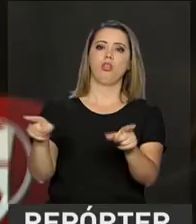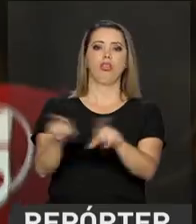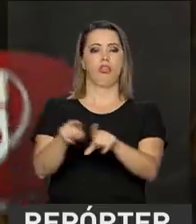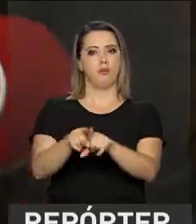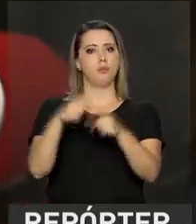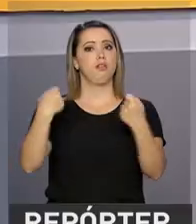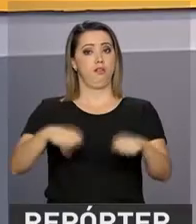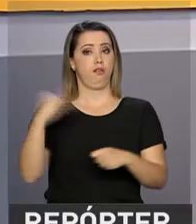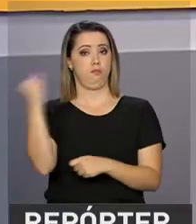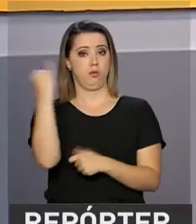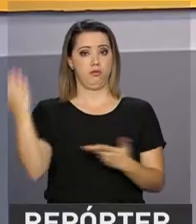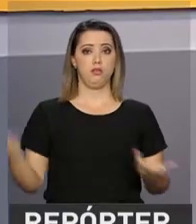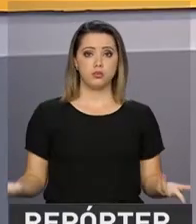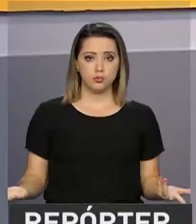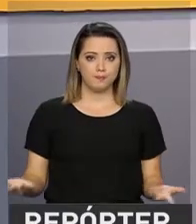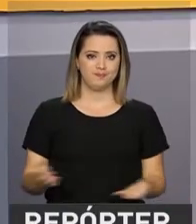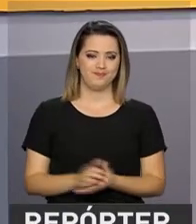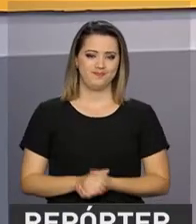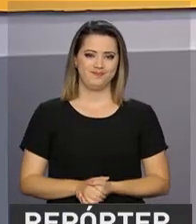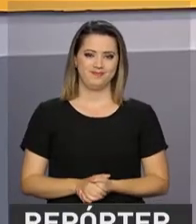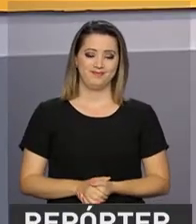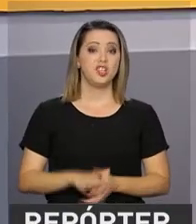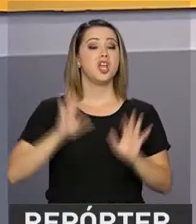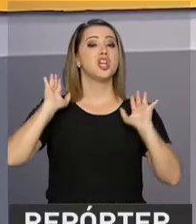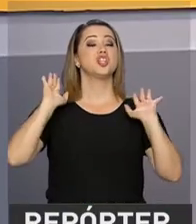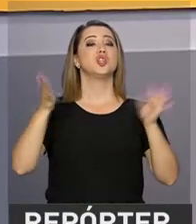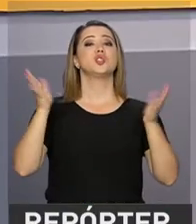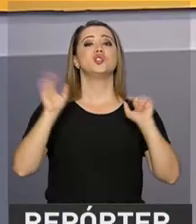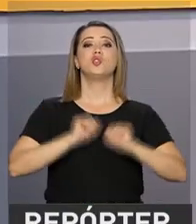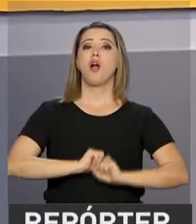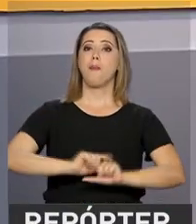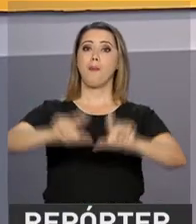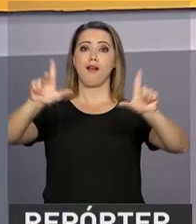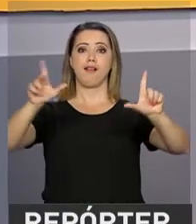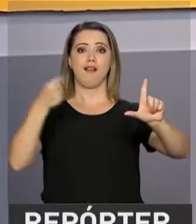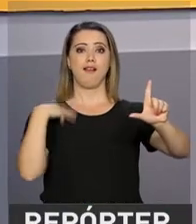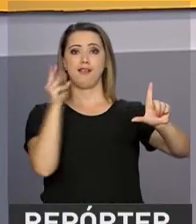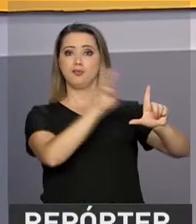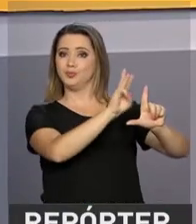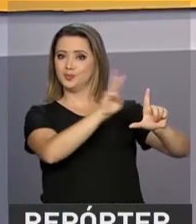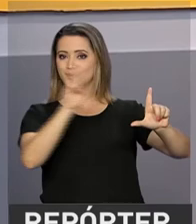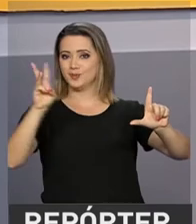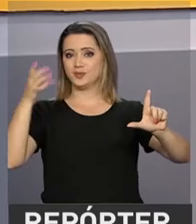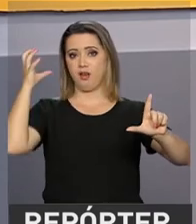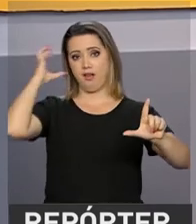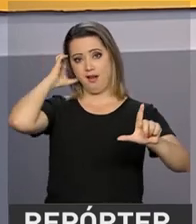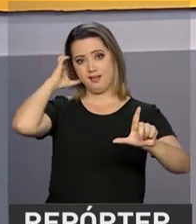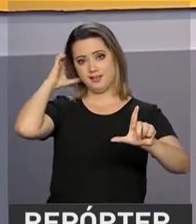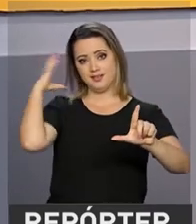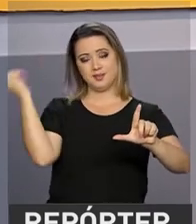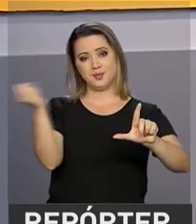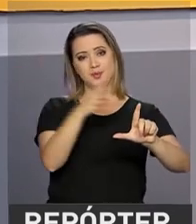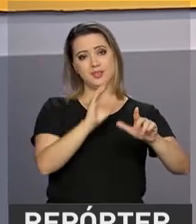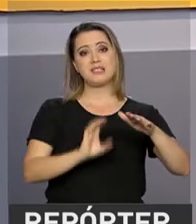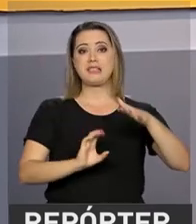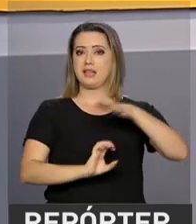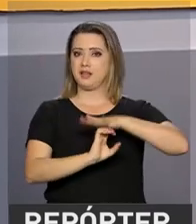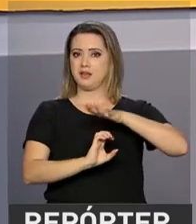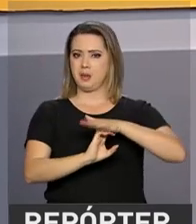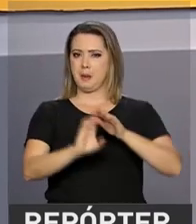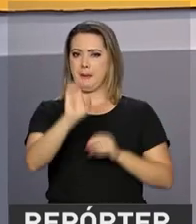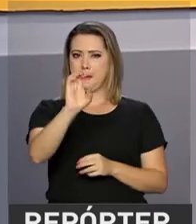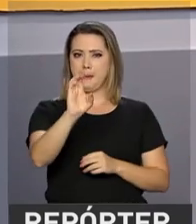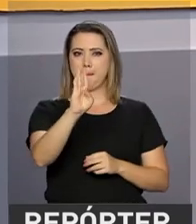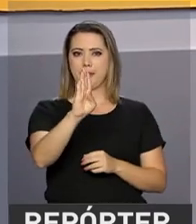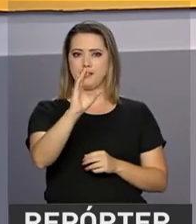importante receber. E já está no ar o site da Rede Nacional de Rádio, um novo produto aqui da Empresa Brasil